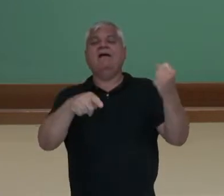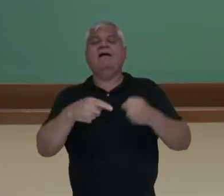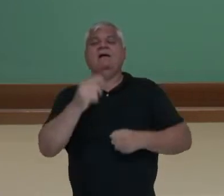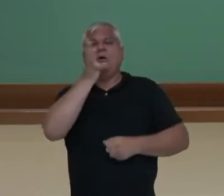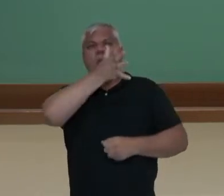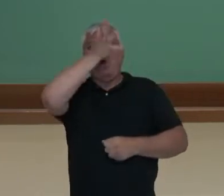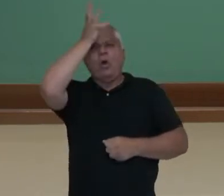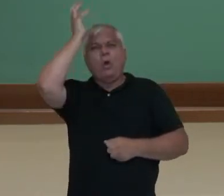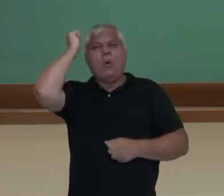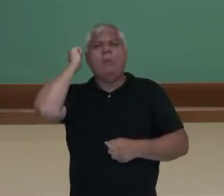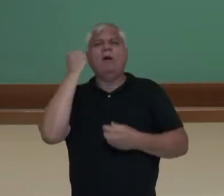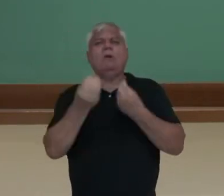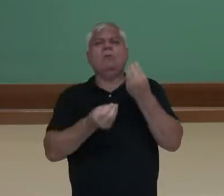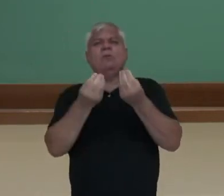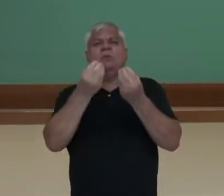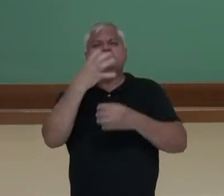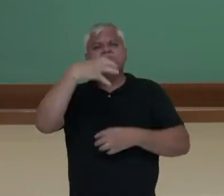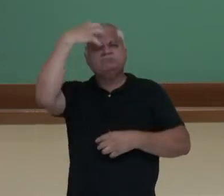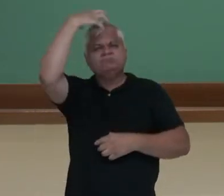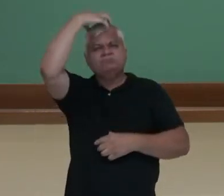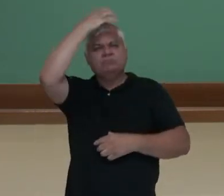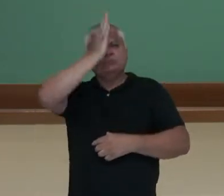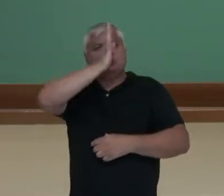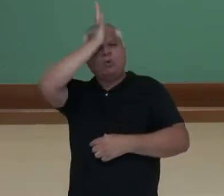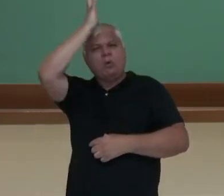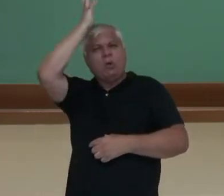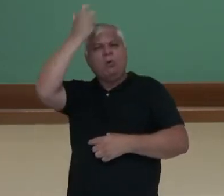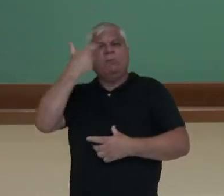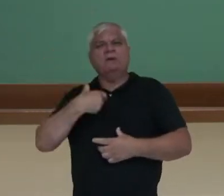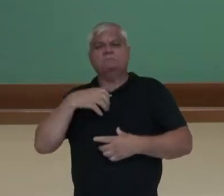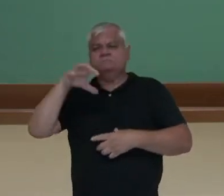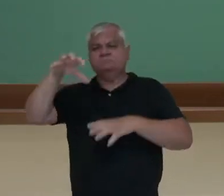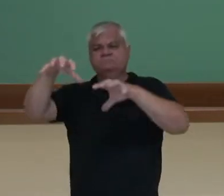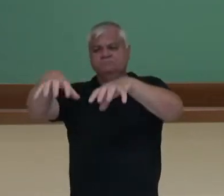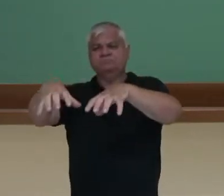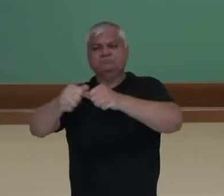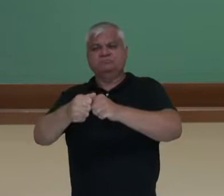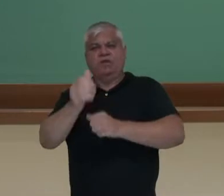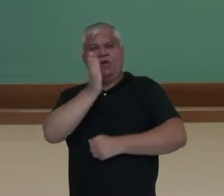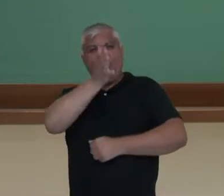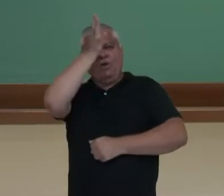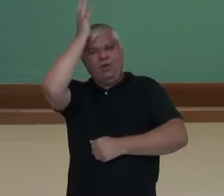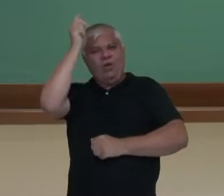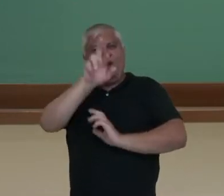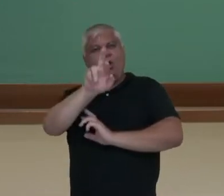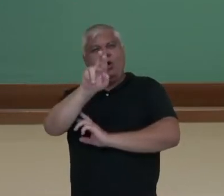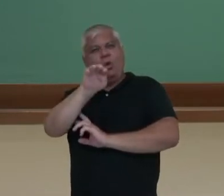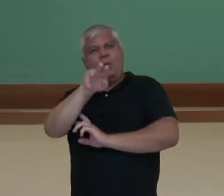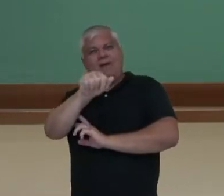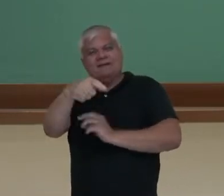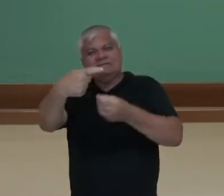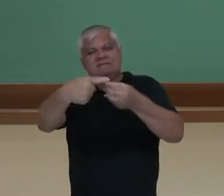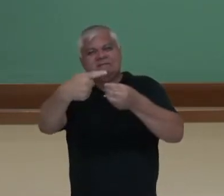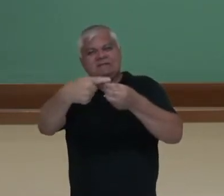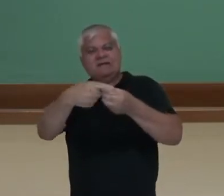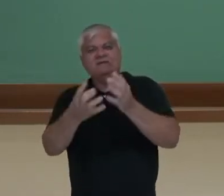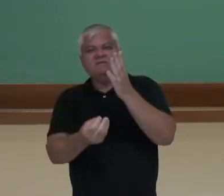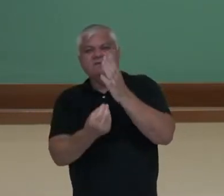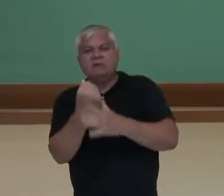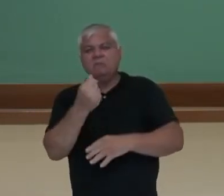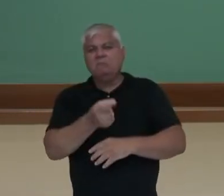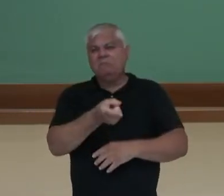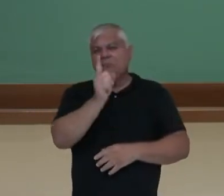A história do Império Romano, né, a cidade de Roma, fundada lá por volta dos anos